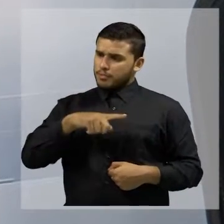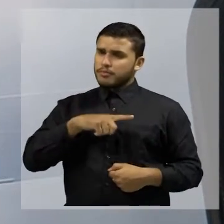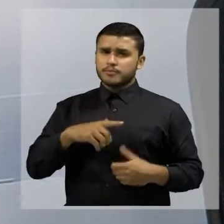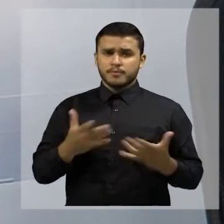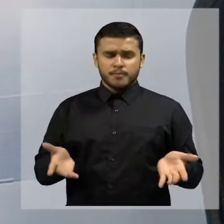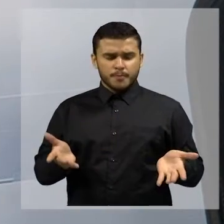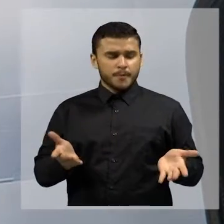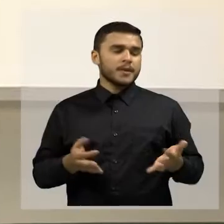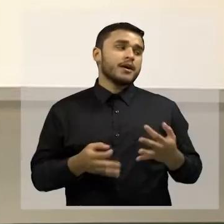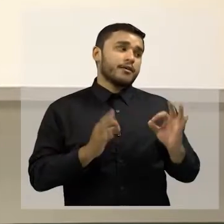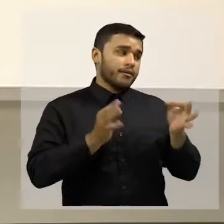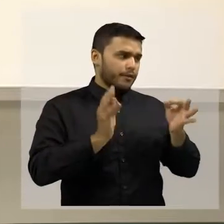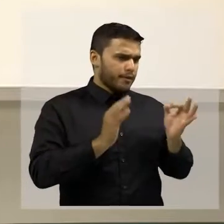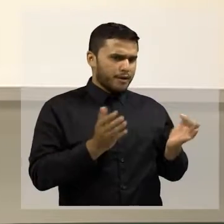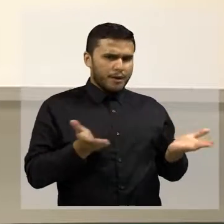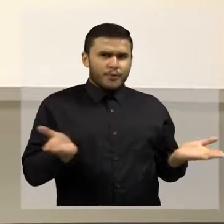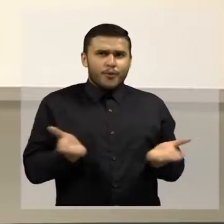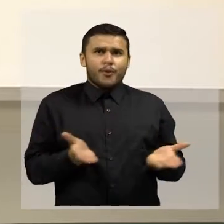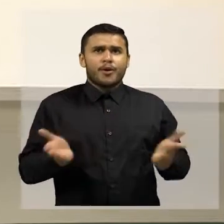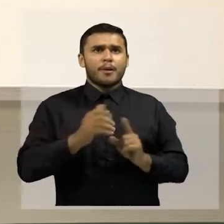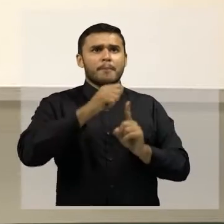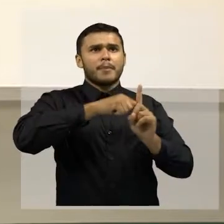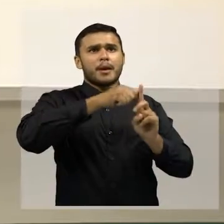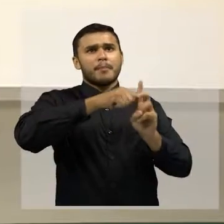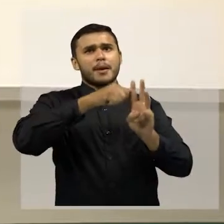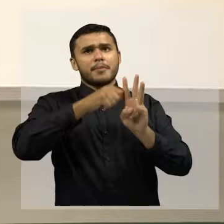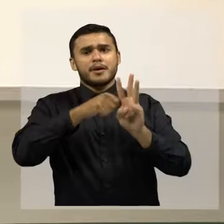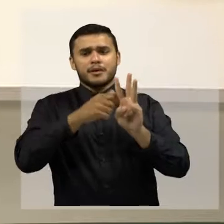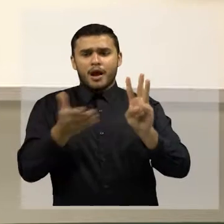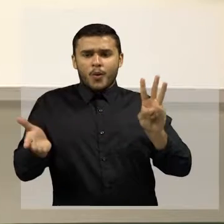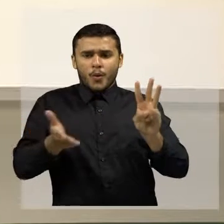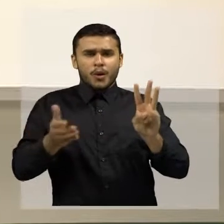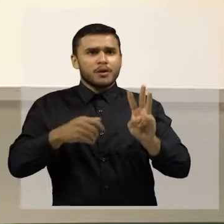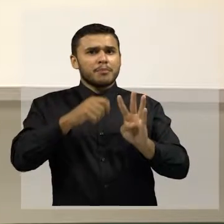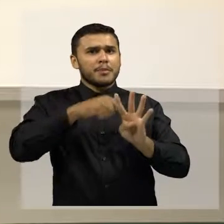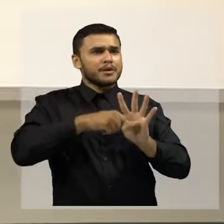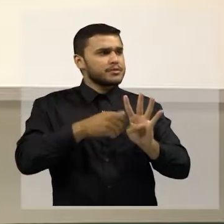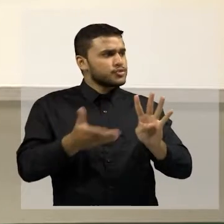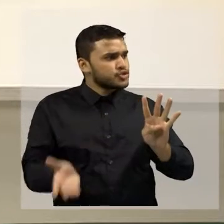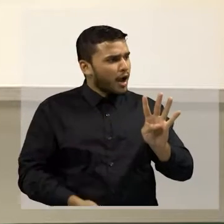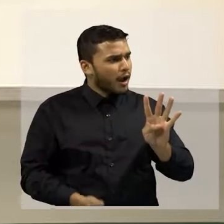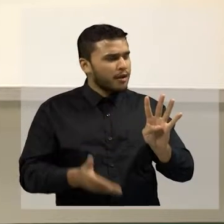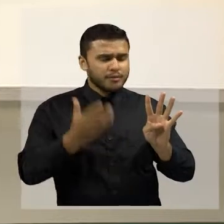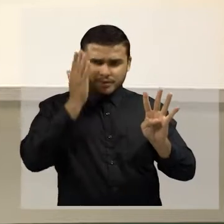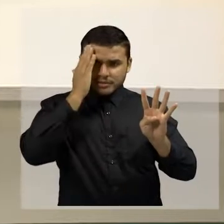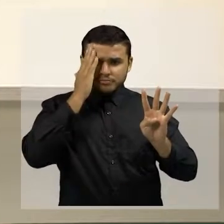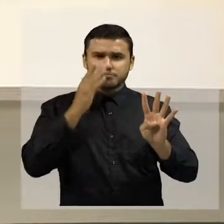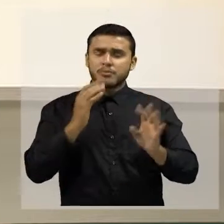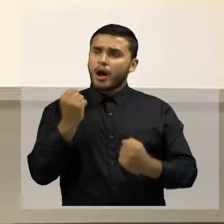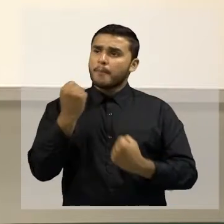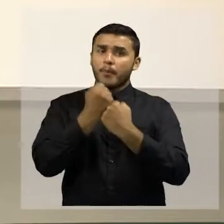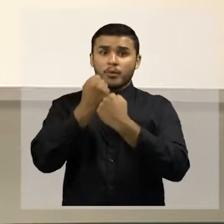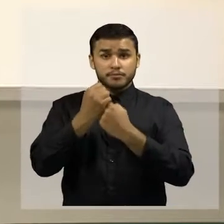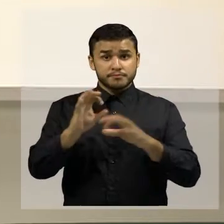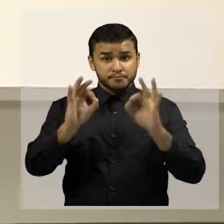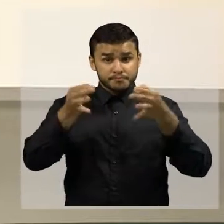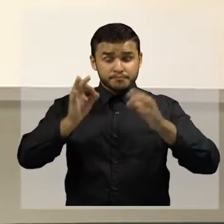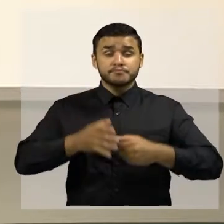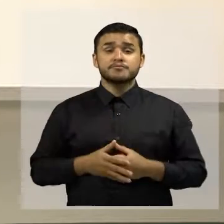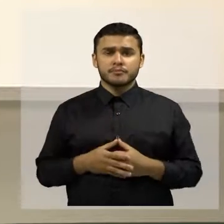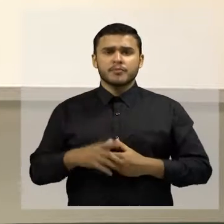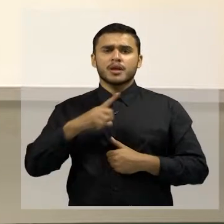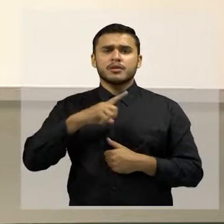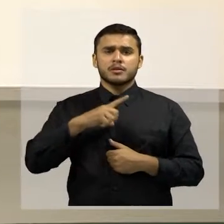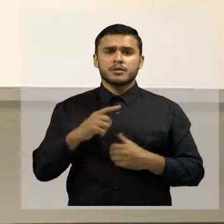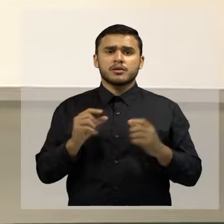Mais tarde do que nunca, né? Parece que foi um pouco tardio. Pois não, outro ponto que você quer colocar. A Confederação Nacional da